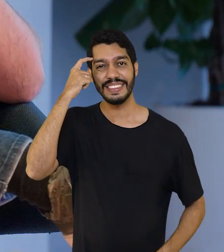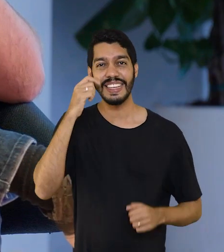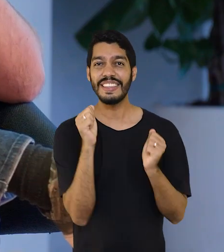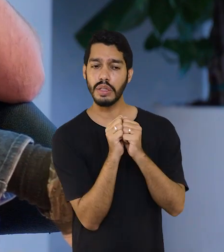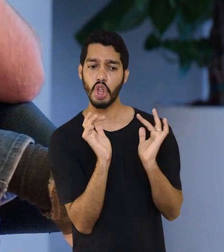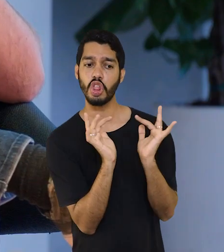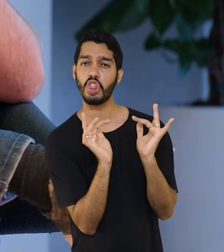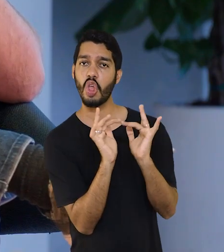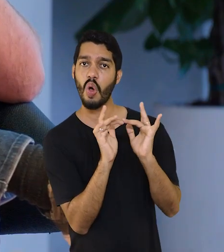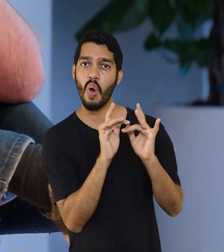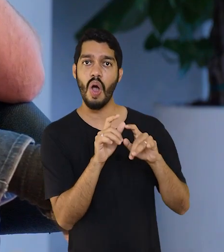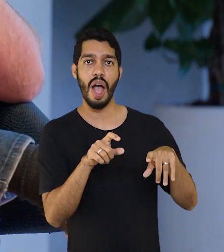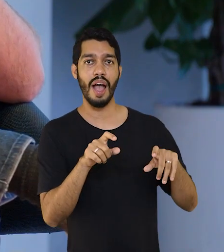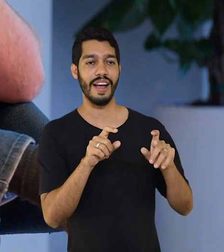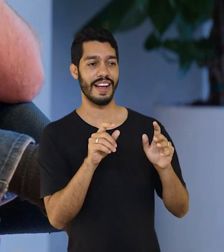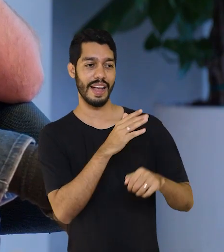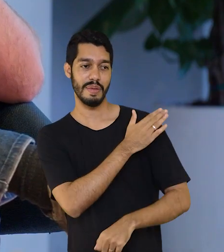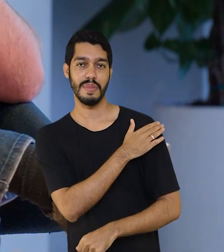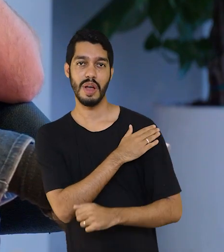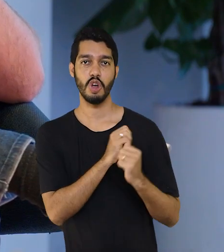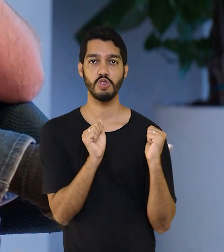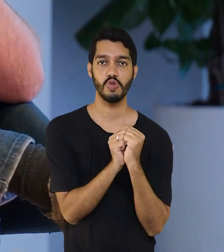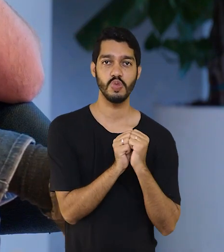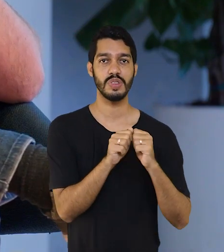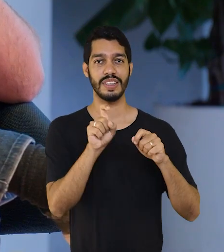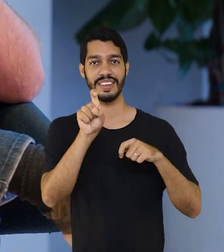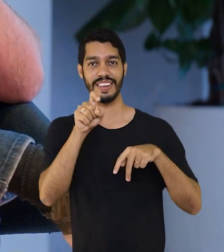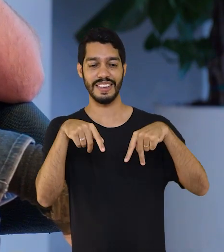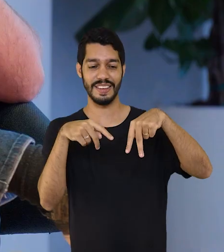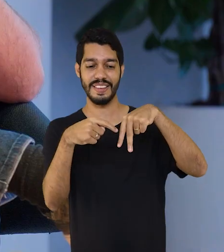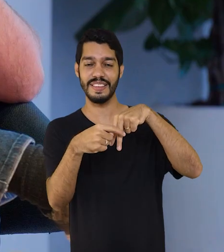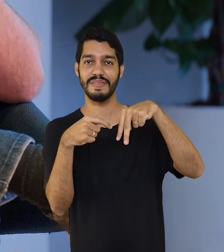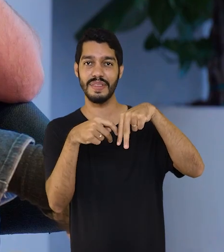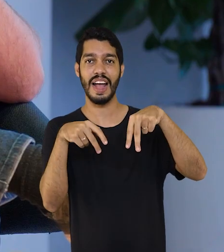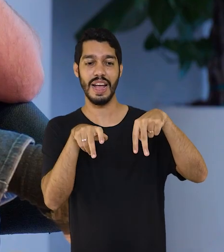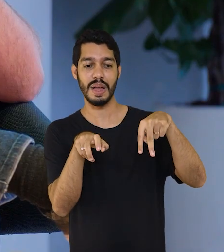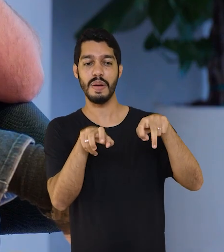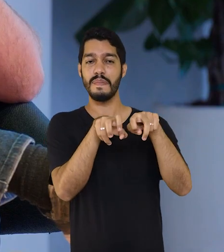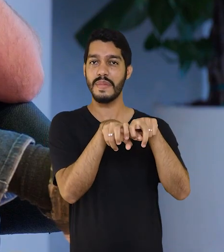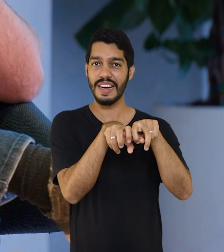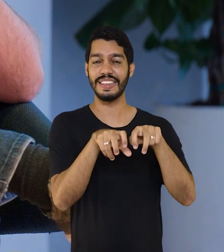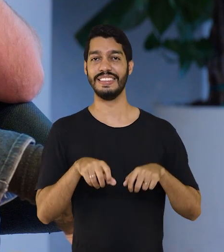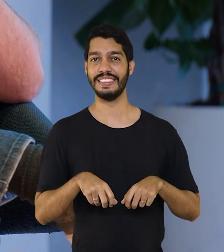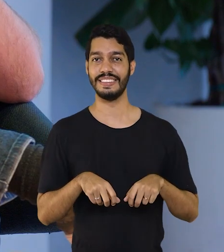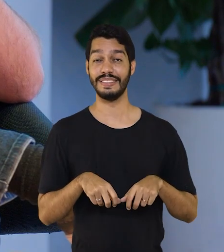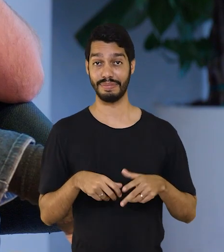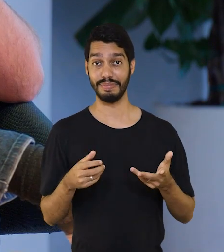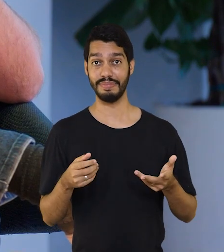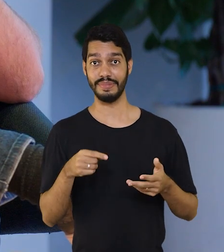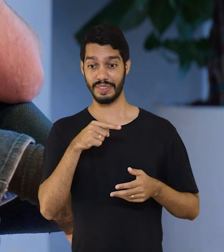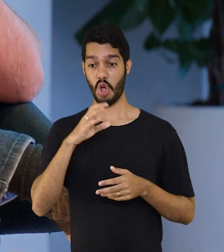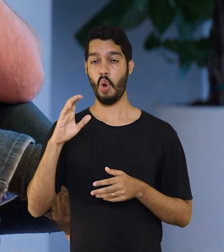assim, tipo joelho com joelho. Quando ela fez isso na década de 50, mais ou menos, quando ela fez isso, e pensa que a Coca nasceu